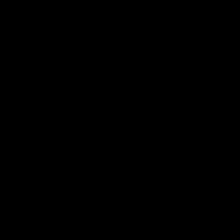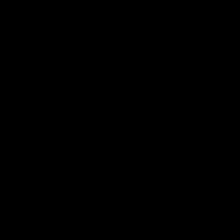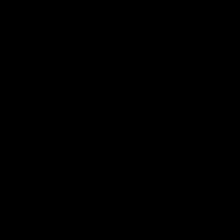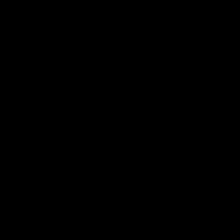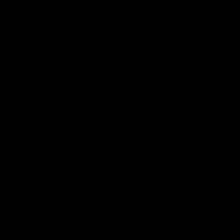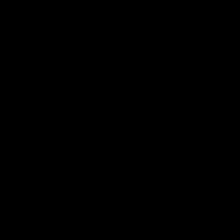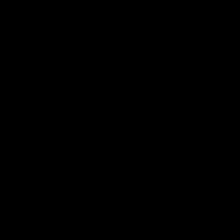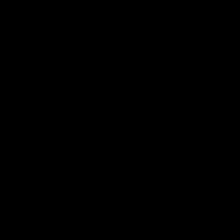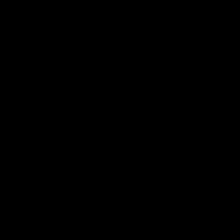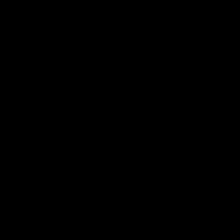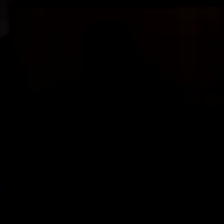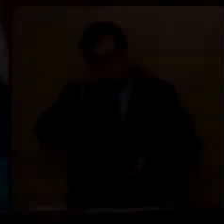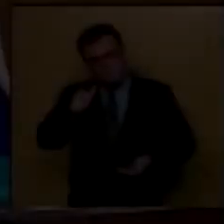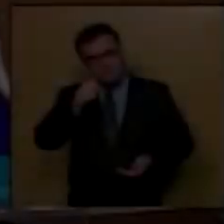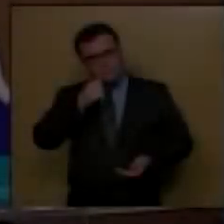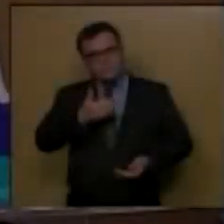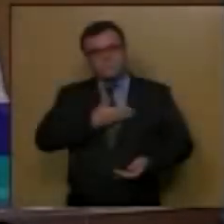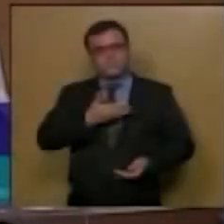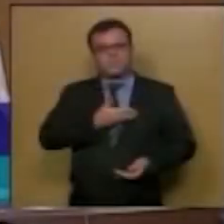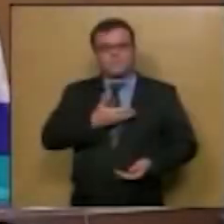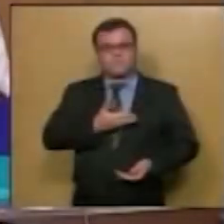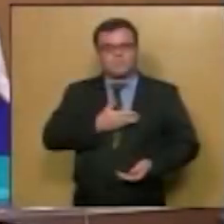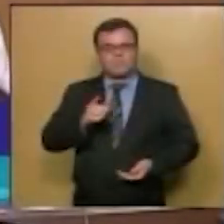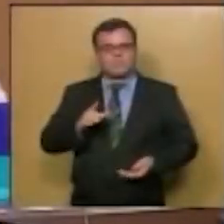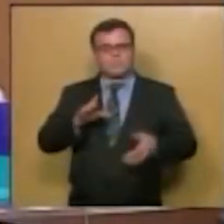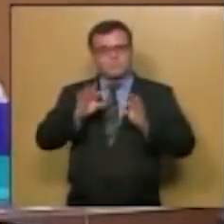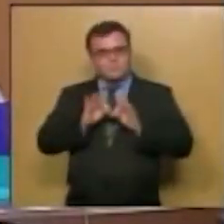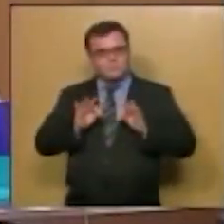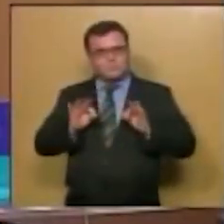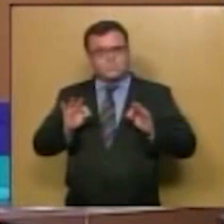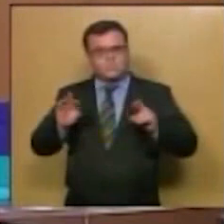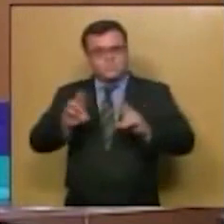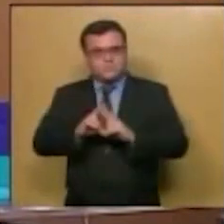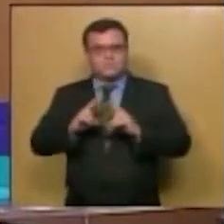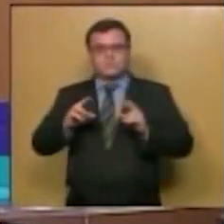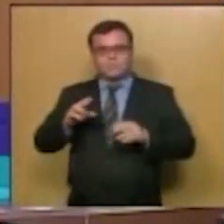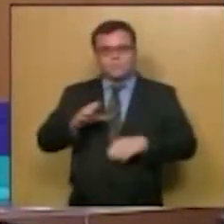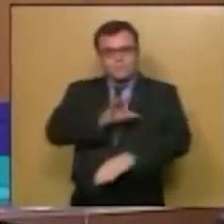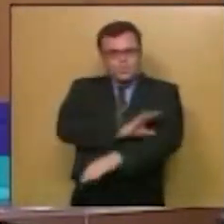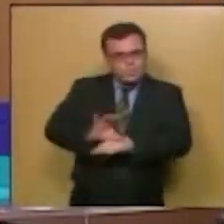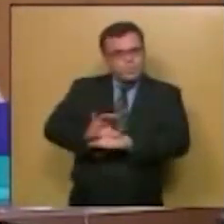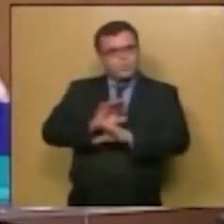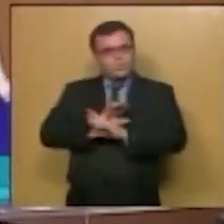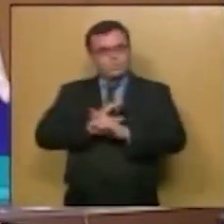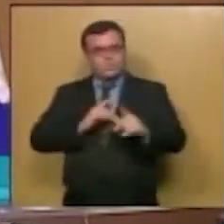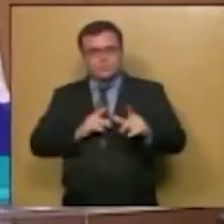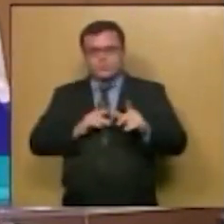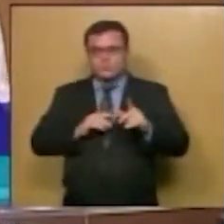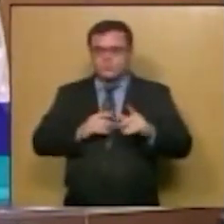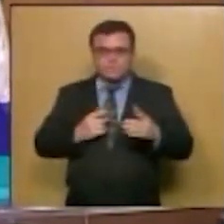é interessante minha amiga nossas tribos etnias e culturas foram vilipendiados